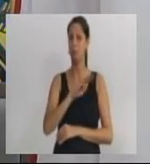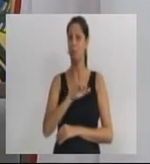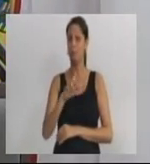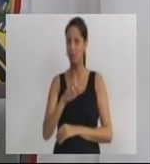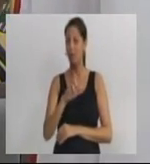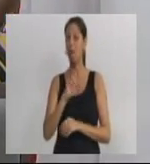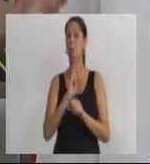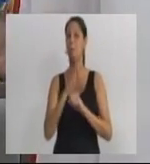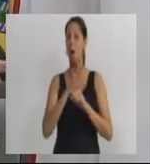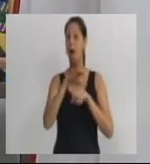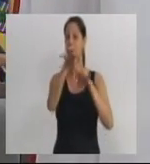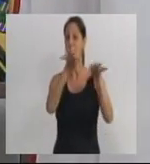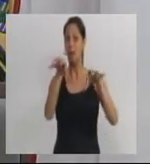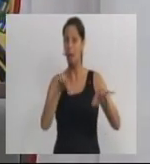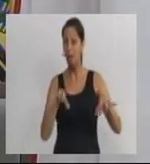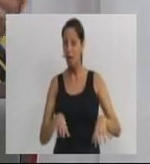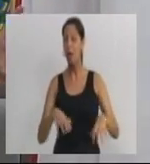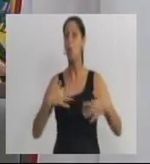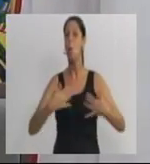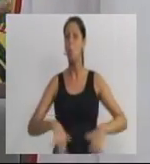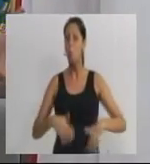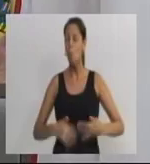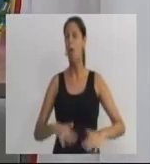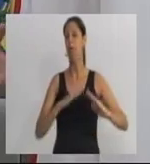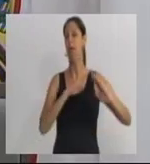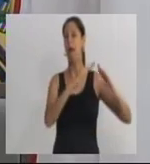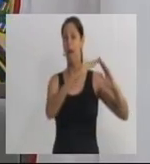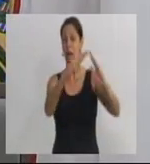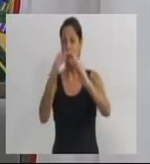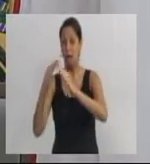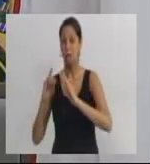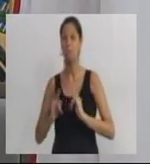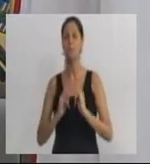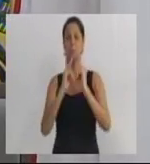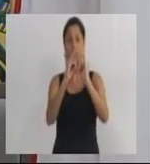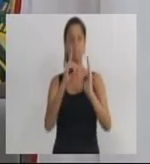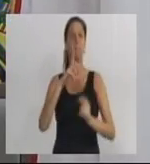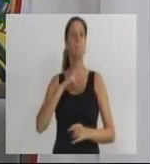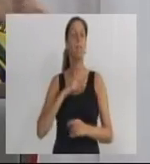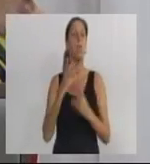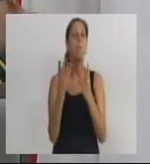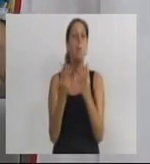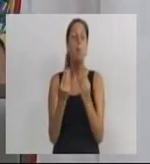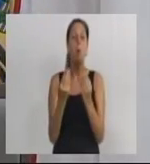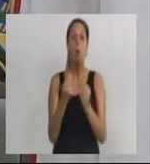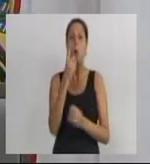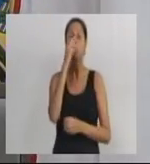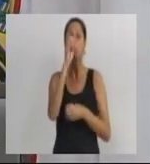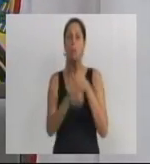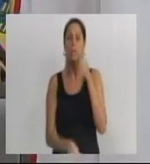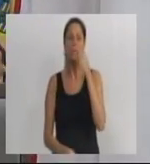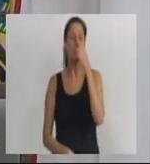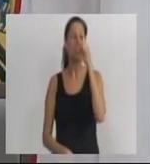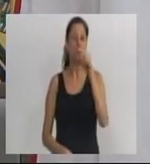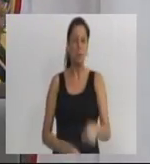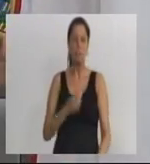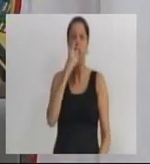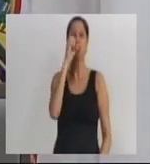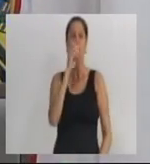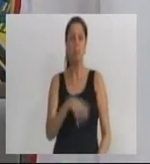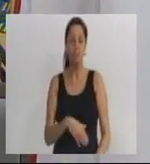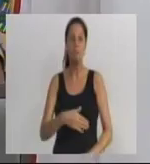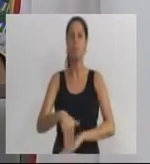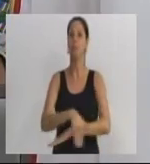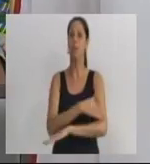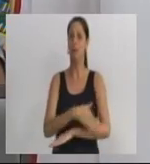nas suas mais de 100 mil habitações aqui, mais de 100 mil casas e apartamentos que são largados na cidade. Então é de boa iniciativa, serve